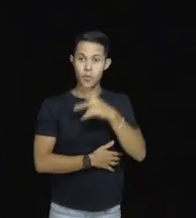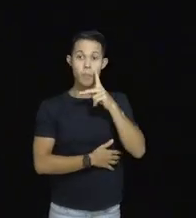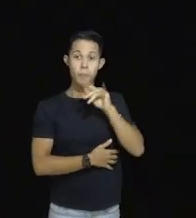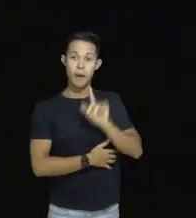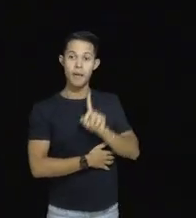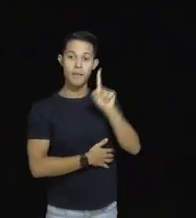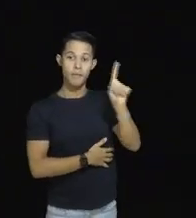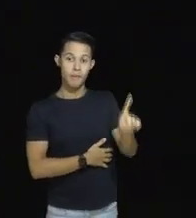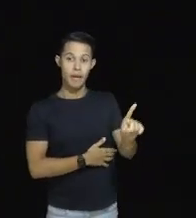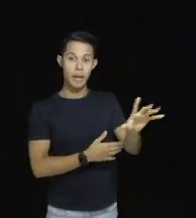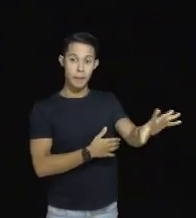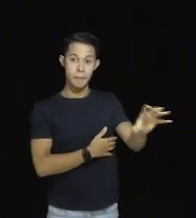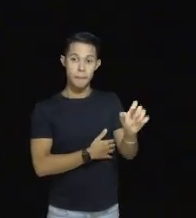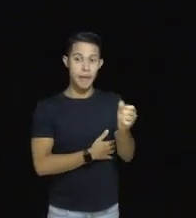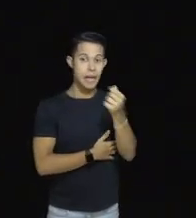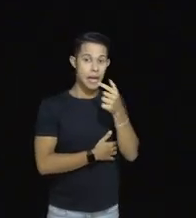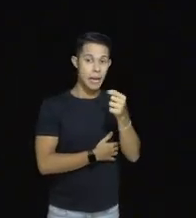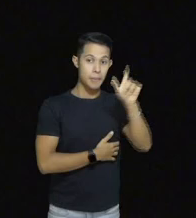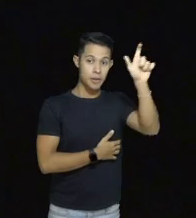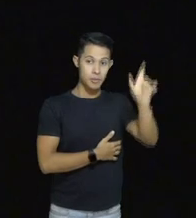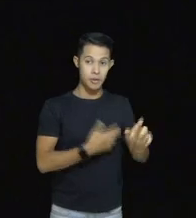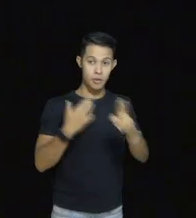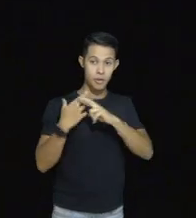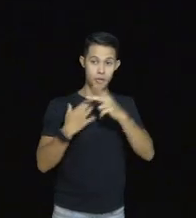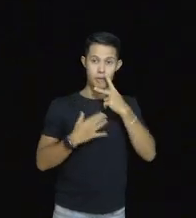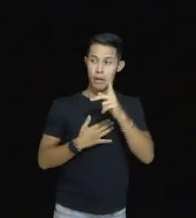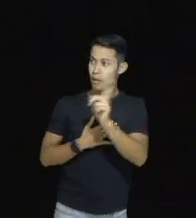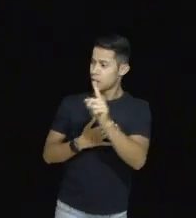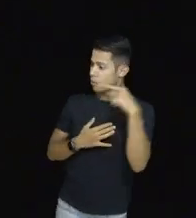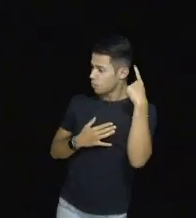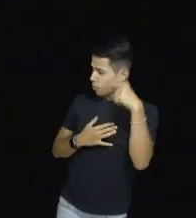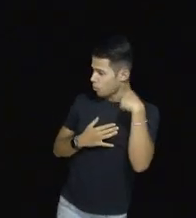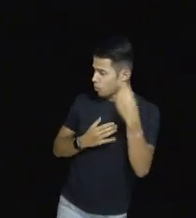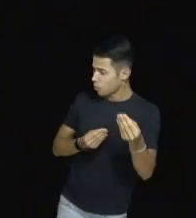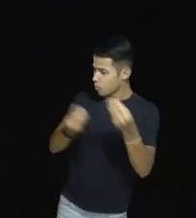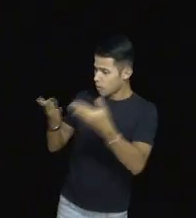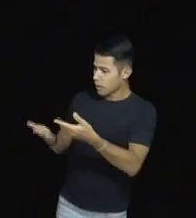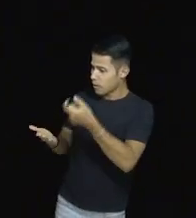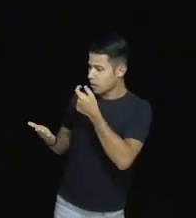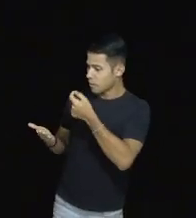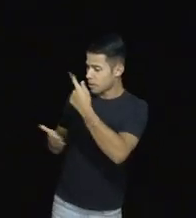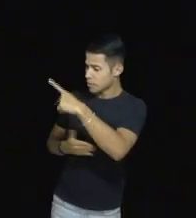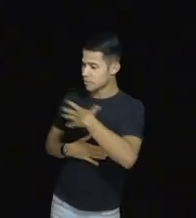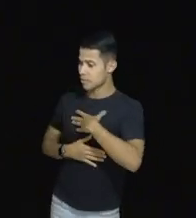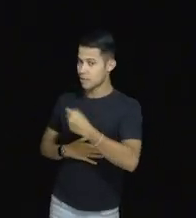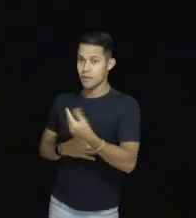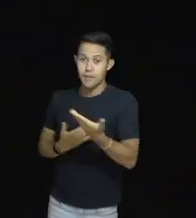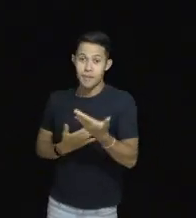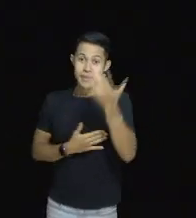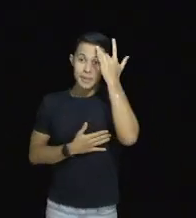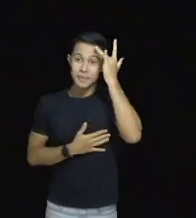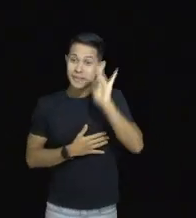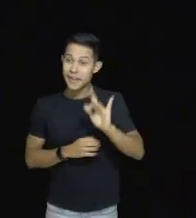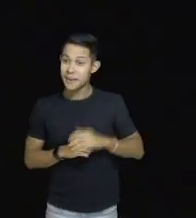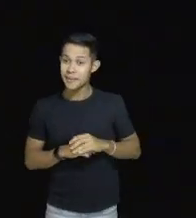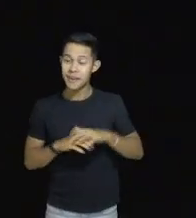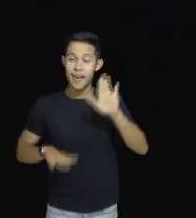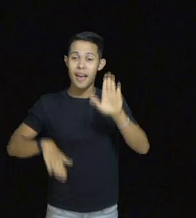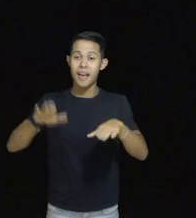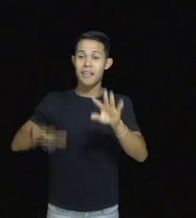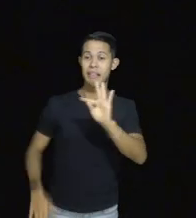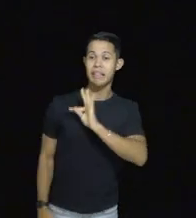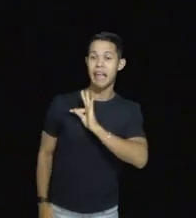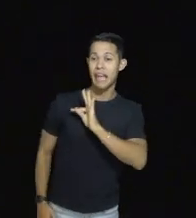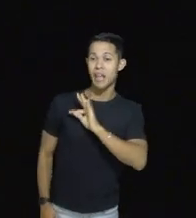tu é doido, tu vai dar esse medicamento para o teu filho? Né? Como se entendesse do laudo, e lá às vezes é um técnico ou